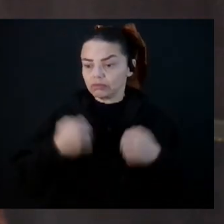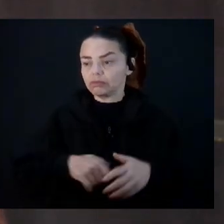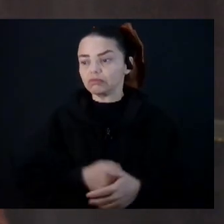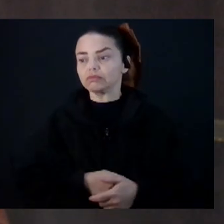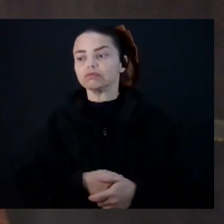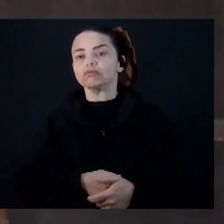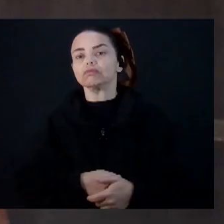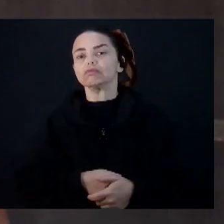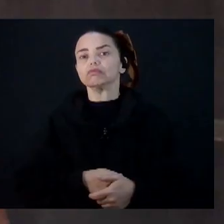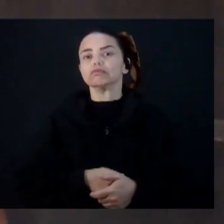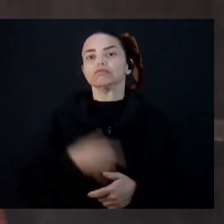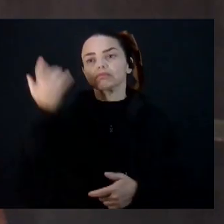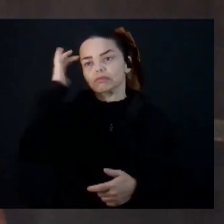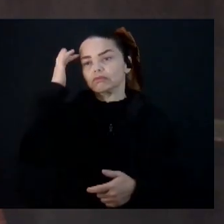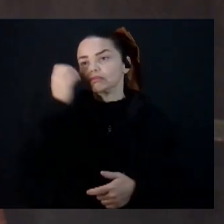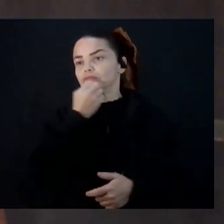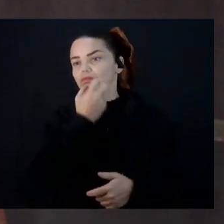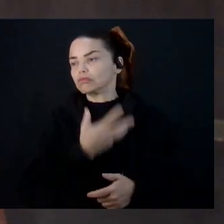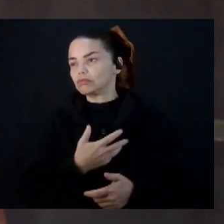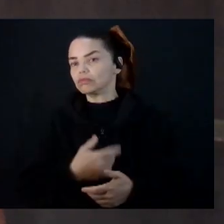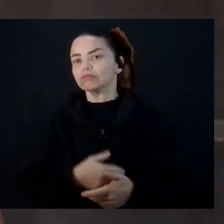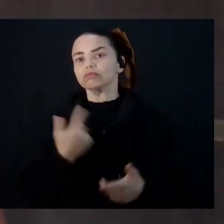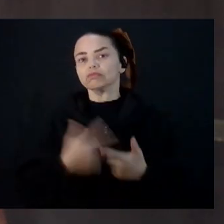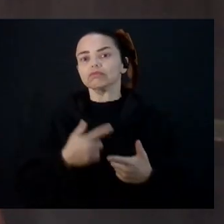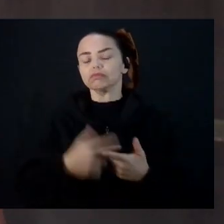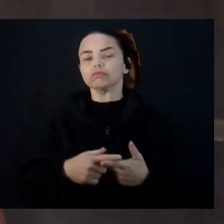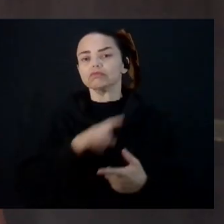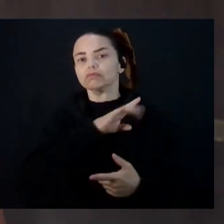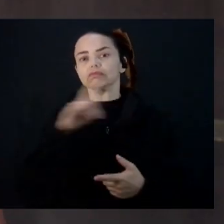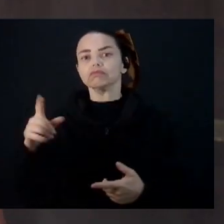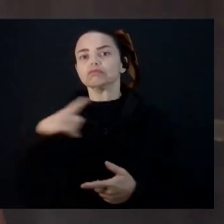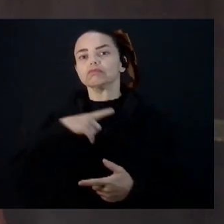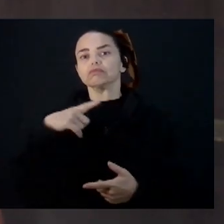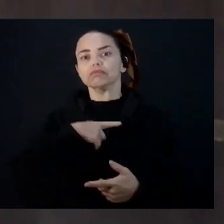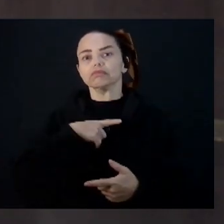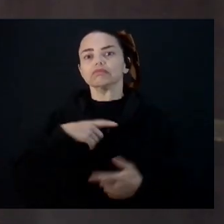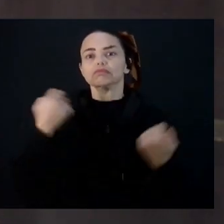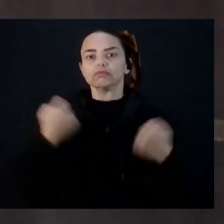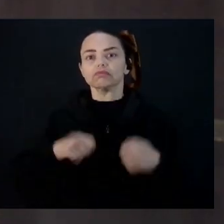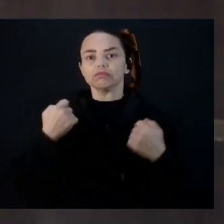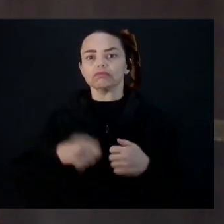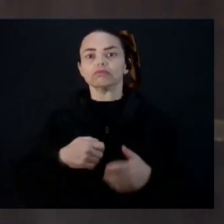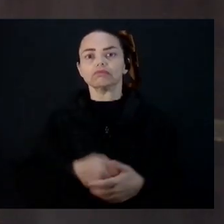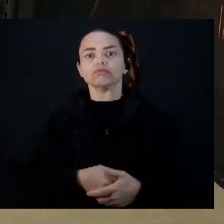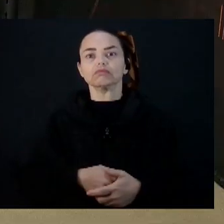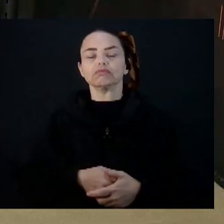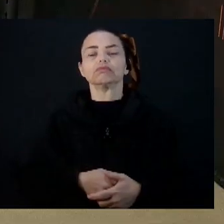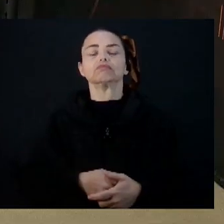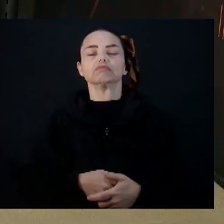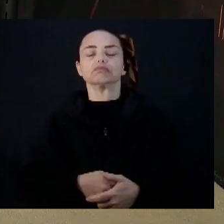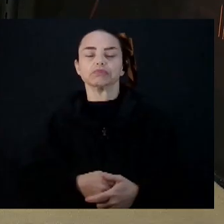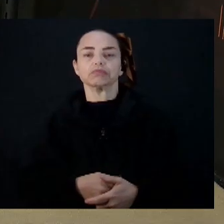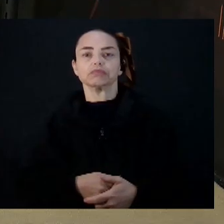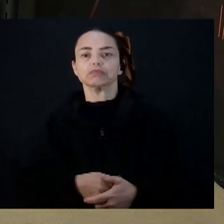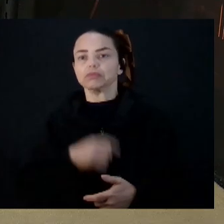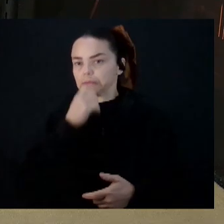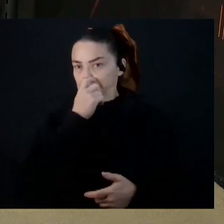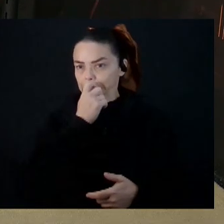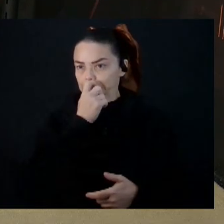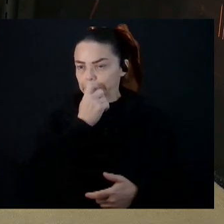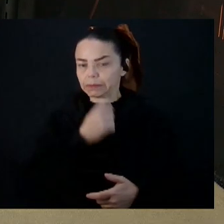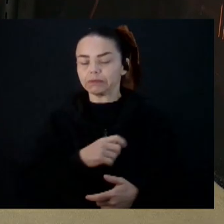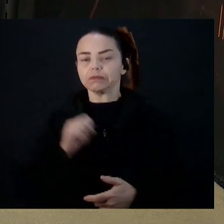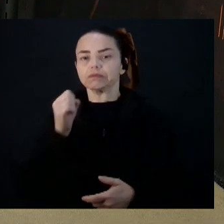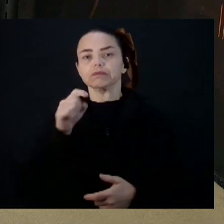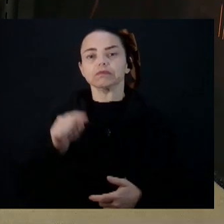gente acha que é bom. Porque cada indivíduo tem uma necessidade diferente mesmo. Excelente, 8h49.